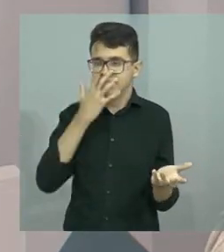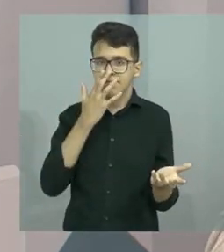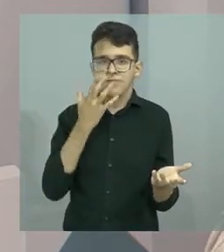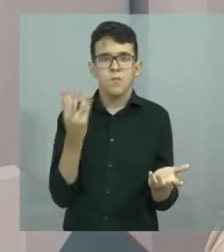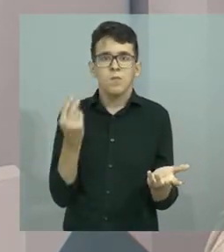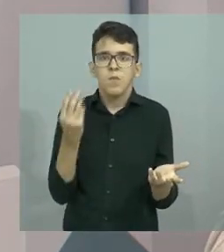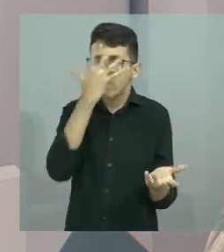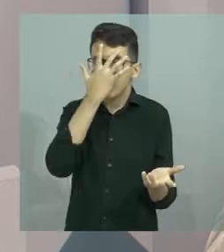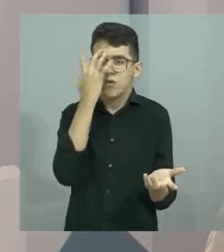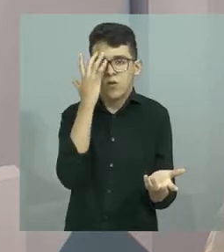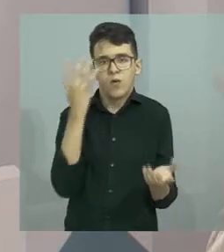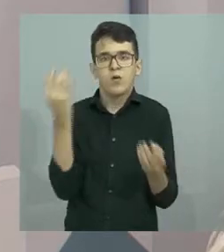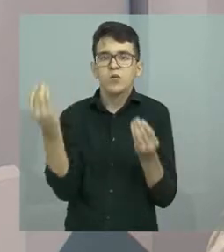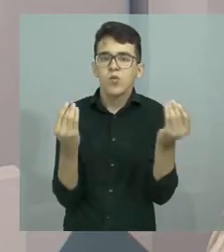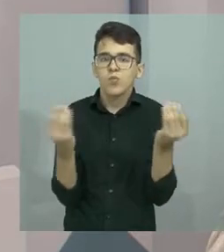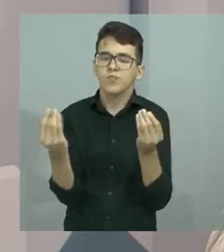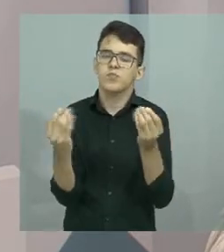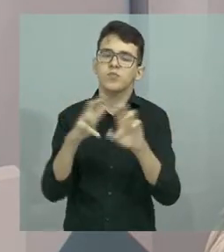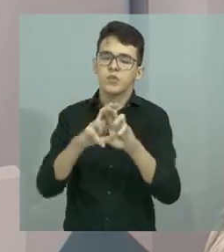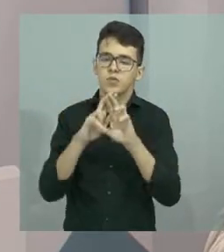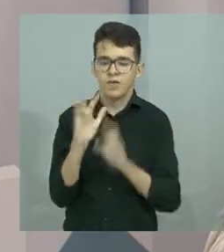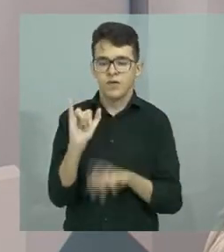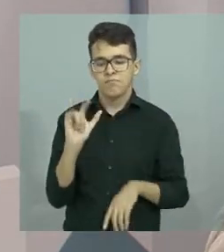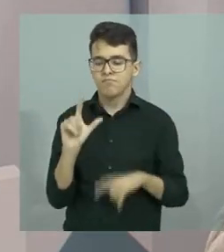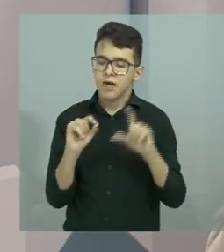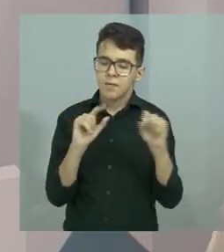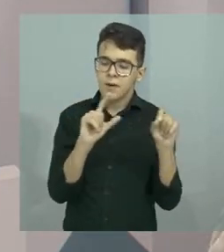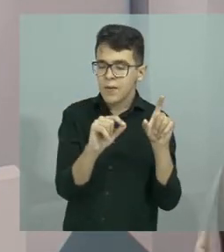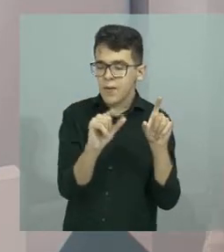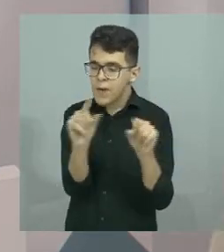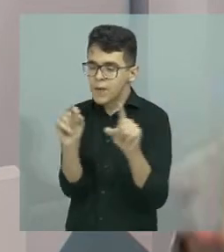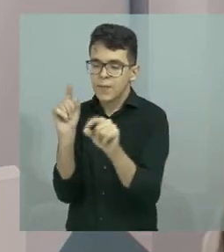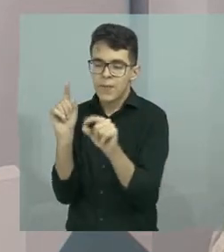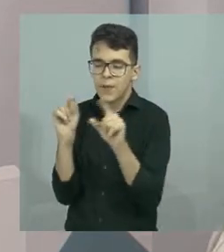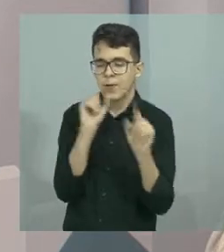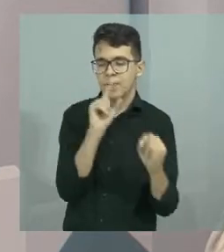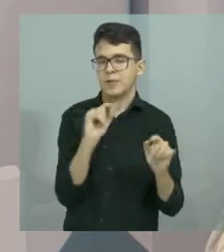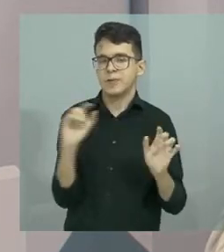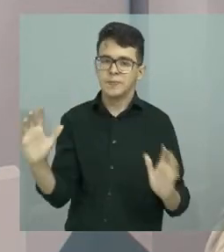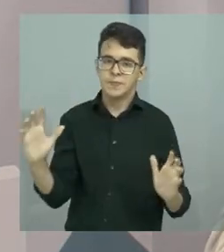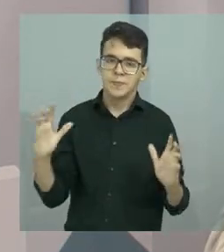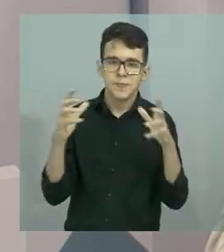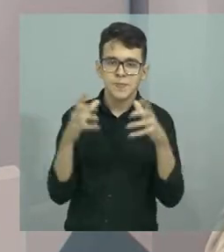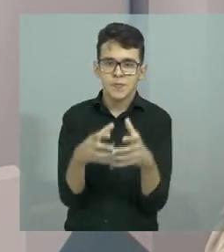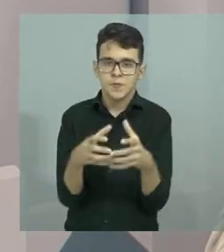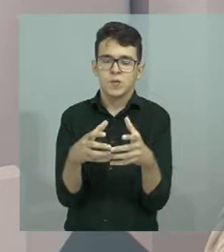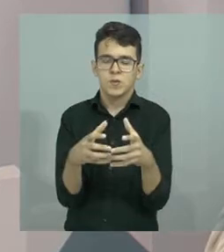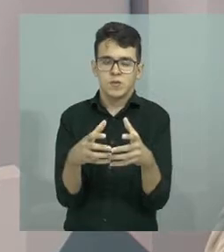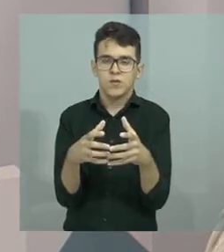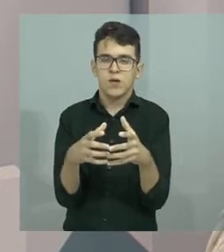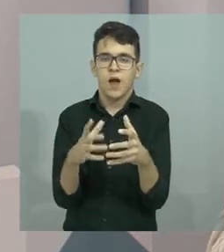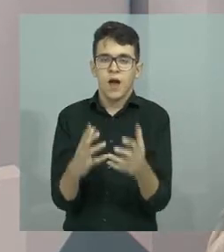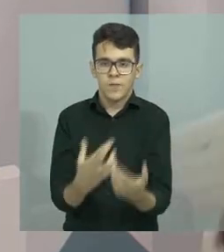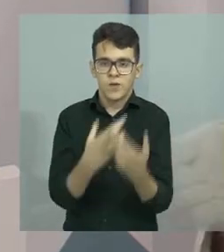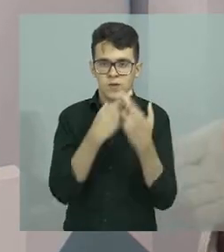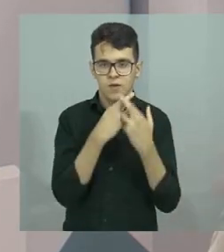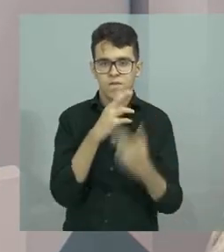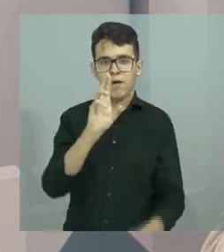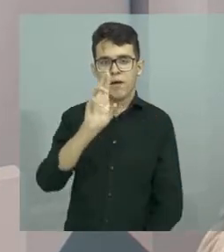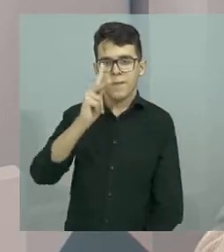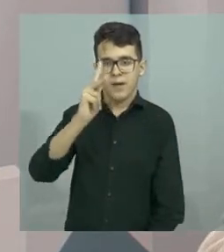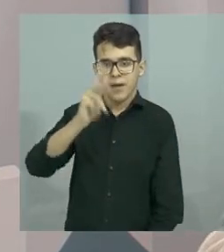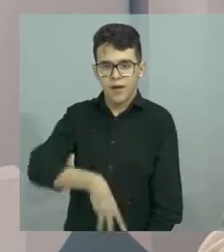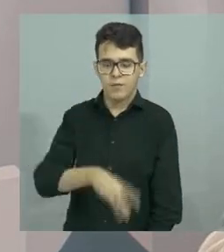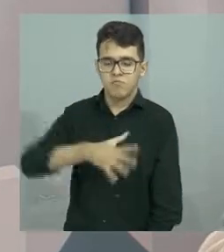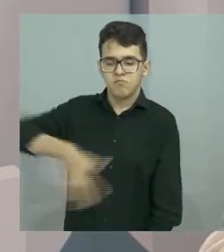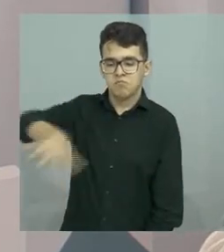sessão de todos. Mas, obviamente, esse modelo vai ser constituído e vai ser estabelecido em regimento para que, na verdade,